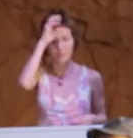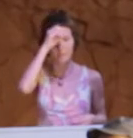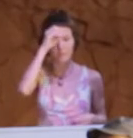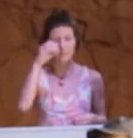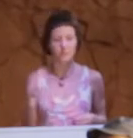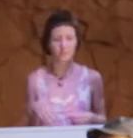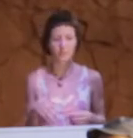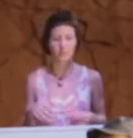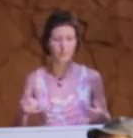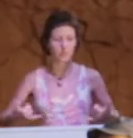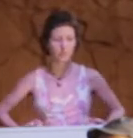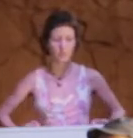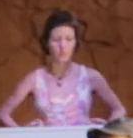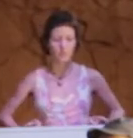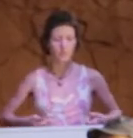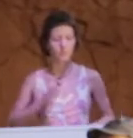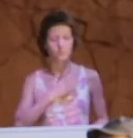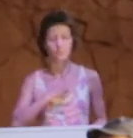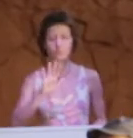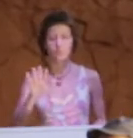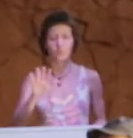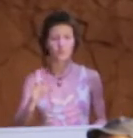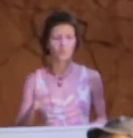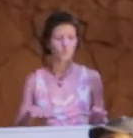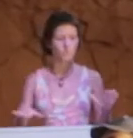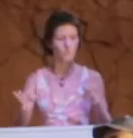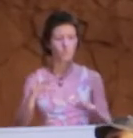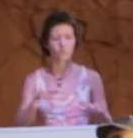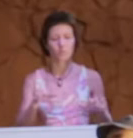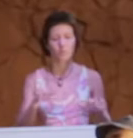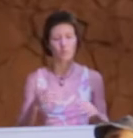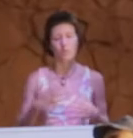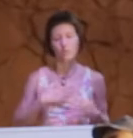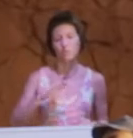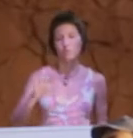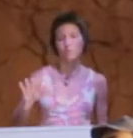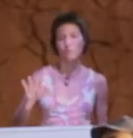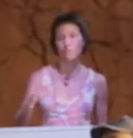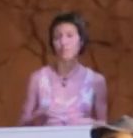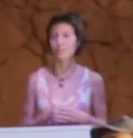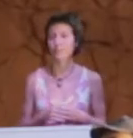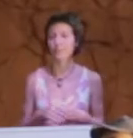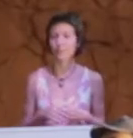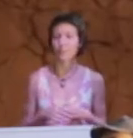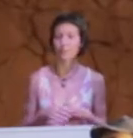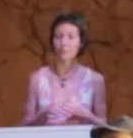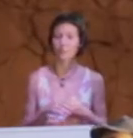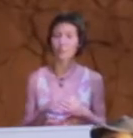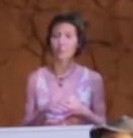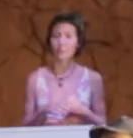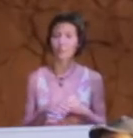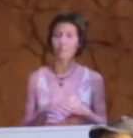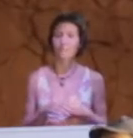oprimir, mas também não quer ser oprimido, não quer controlar, mas também não quer ser controlado. E isso é baseado no que